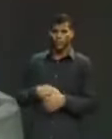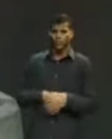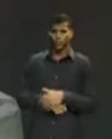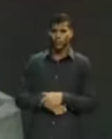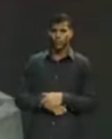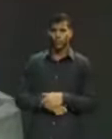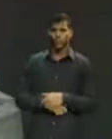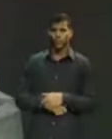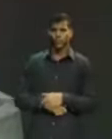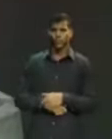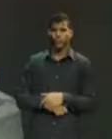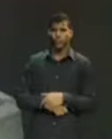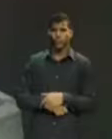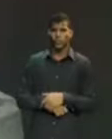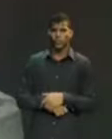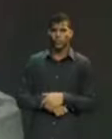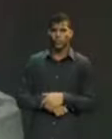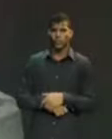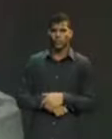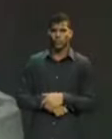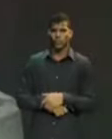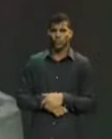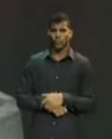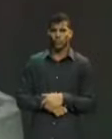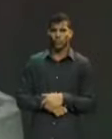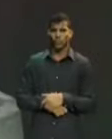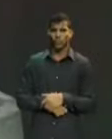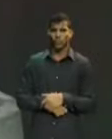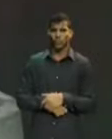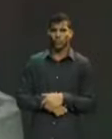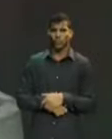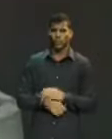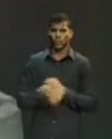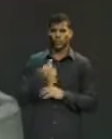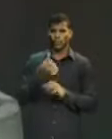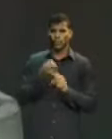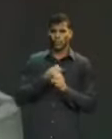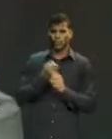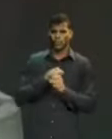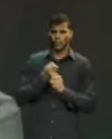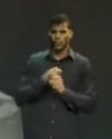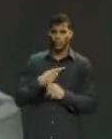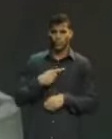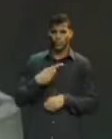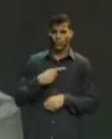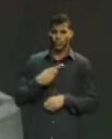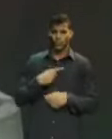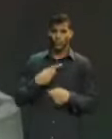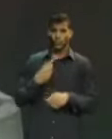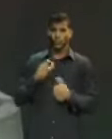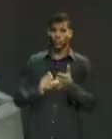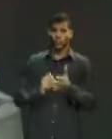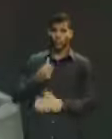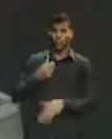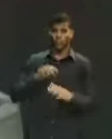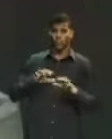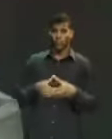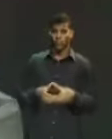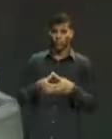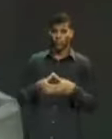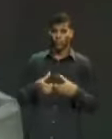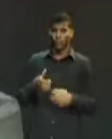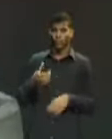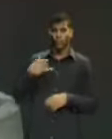com gestores estaduais. 6 anos ininterruptos do primeiro Comitê de Prevenção